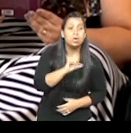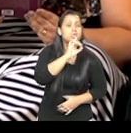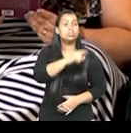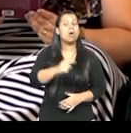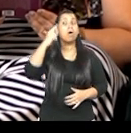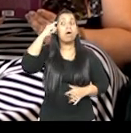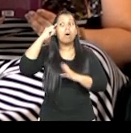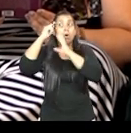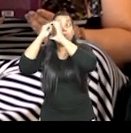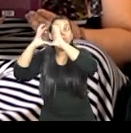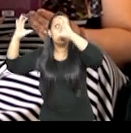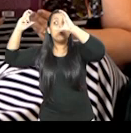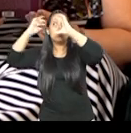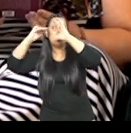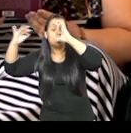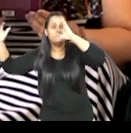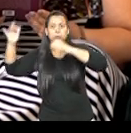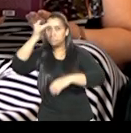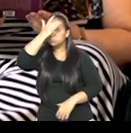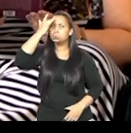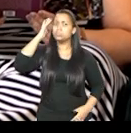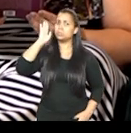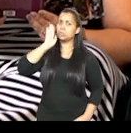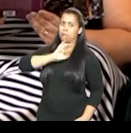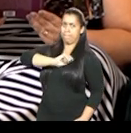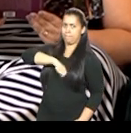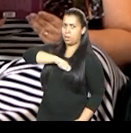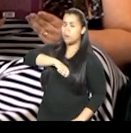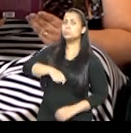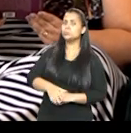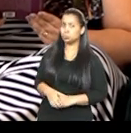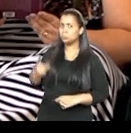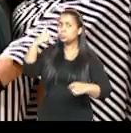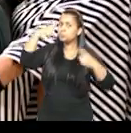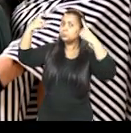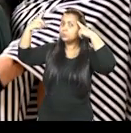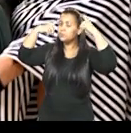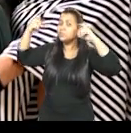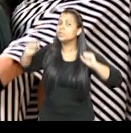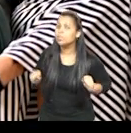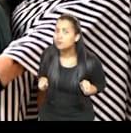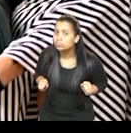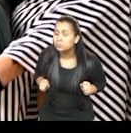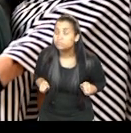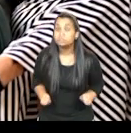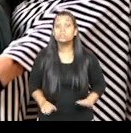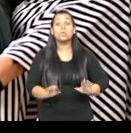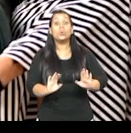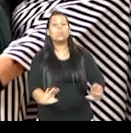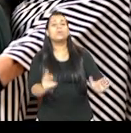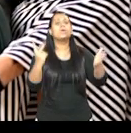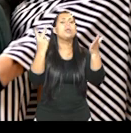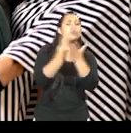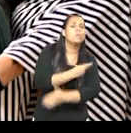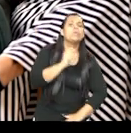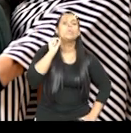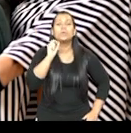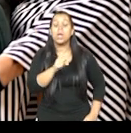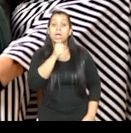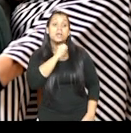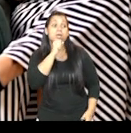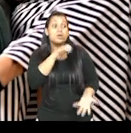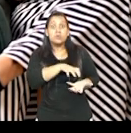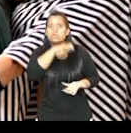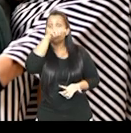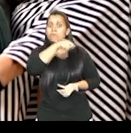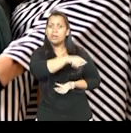na imaginação de pessoas malvadas que inventavam os boatos. O que acontecia era que o velhinho era